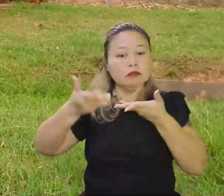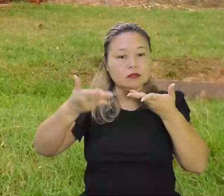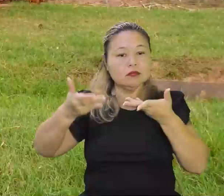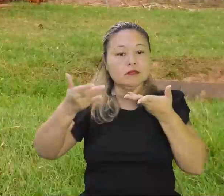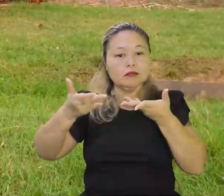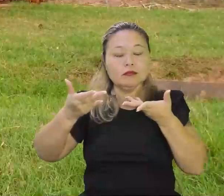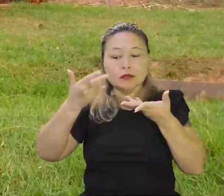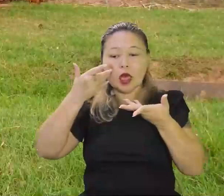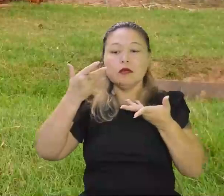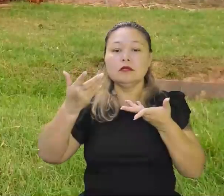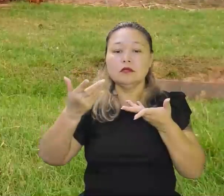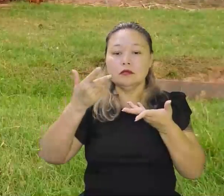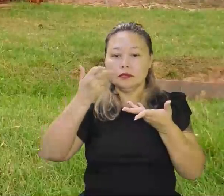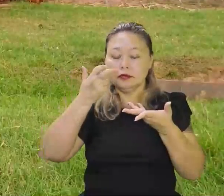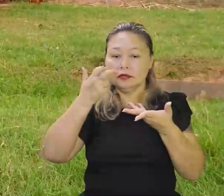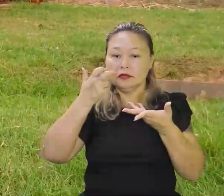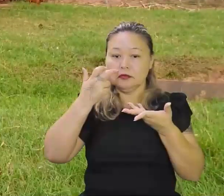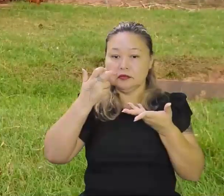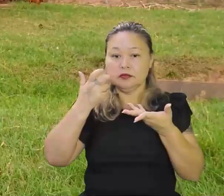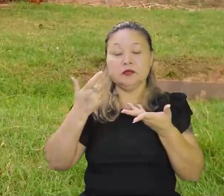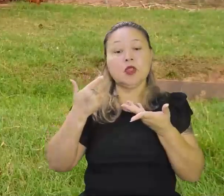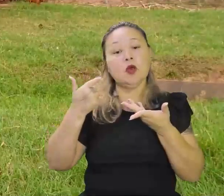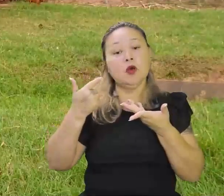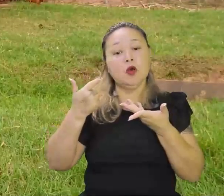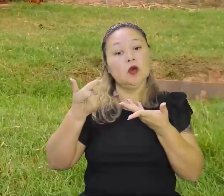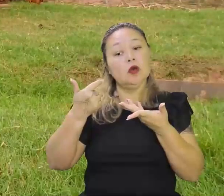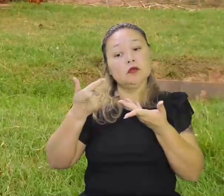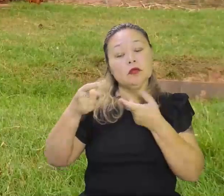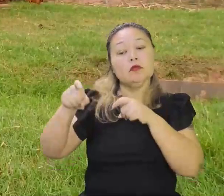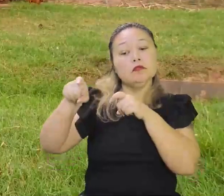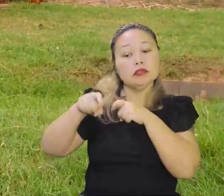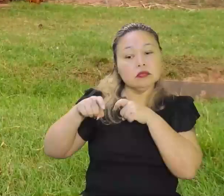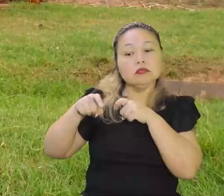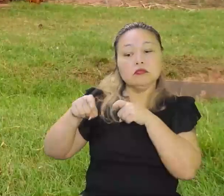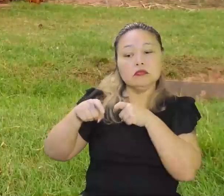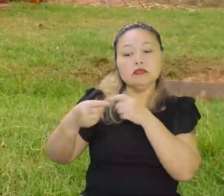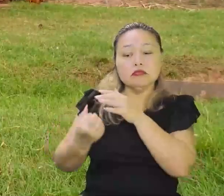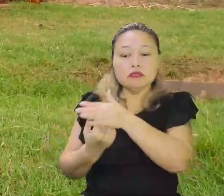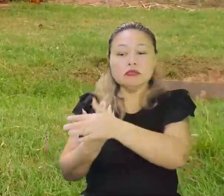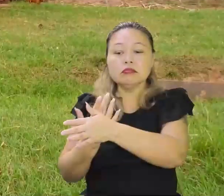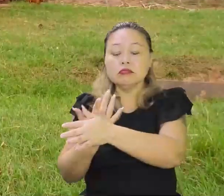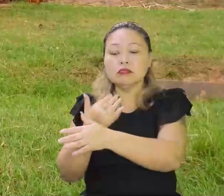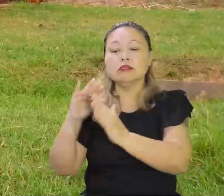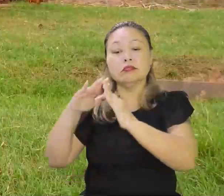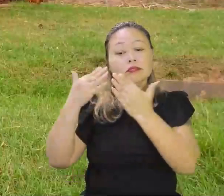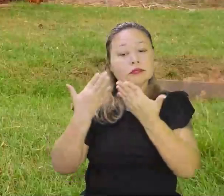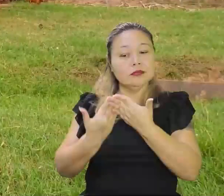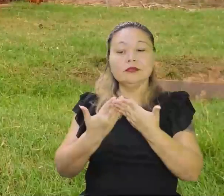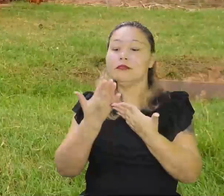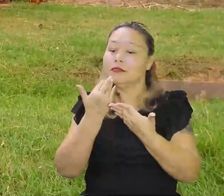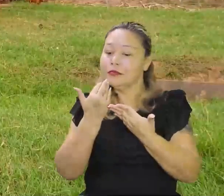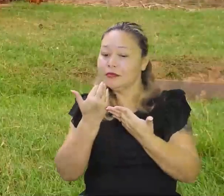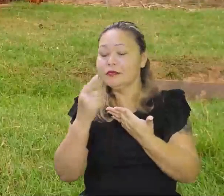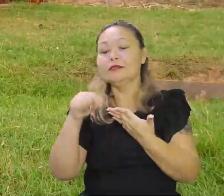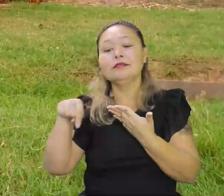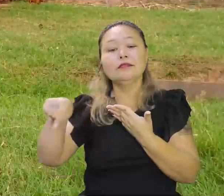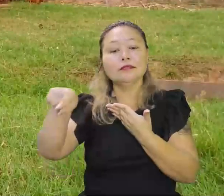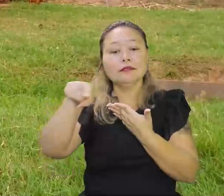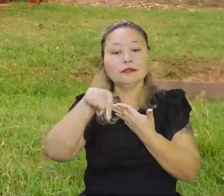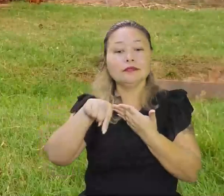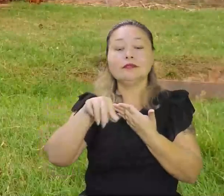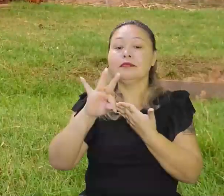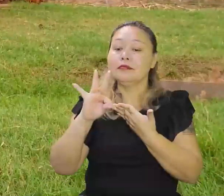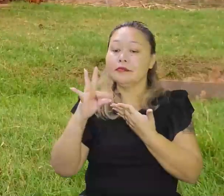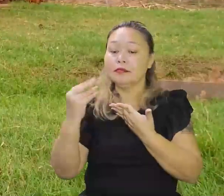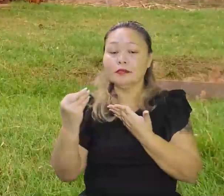a essa produção, né? Aos pequenos produtores. Né? As escolas estão comprando alimentos, os pequenos produtores, tudo.